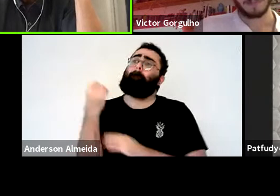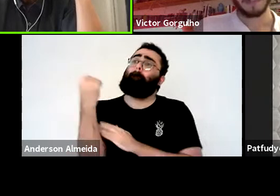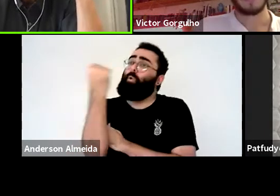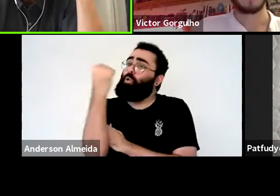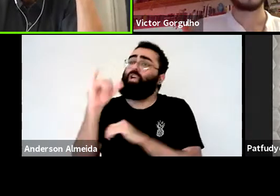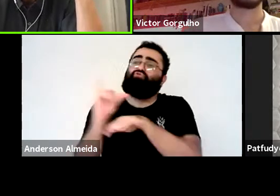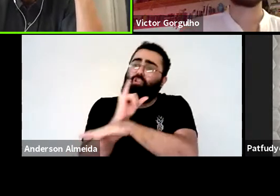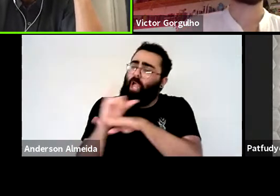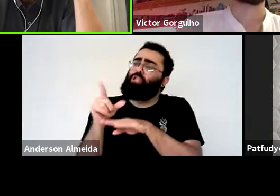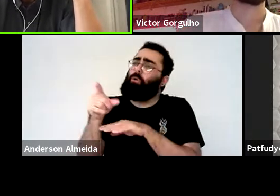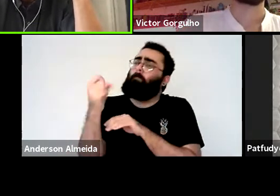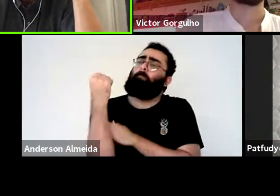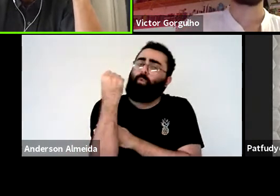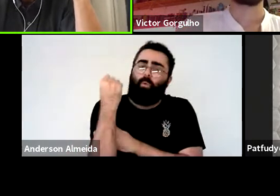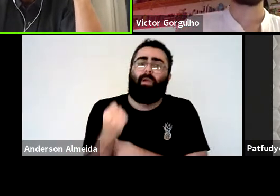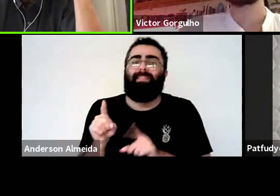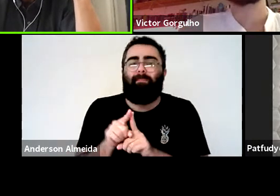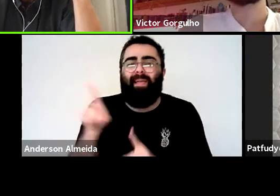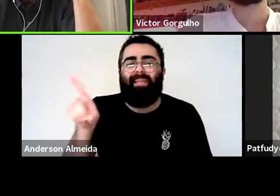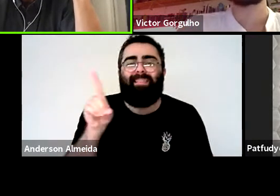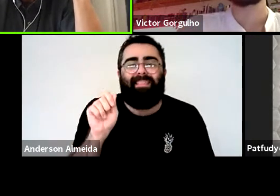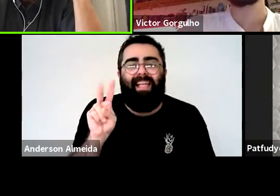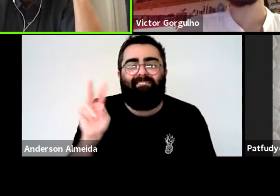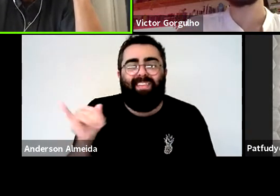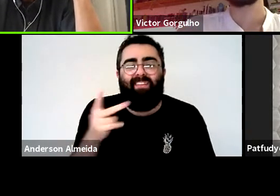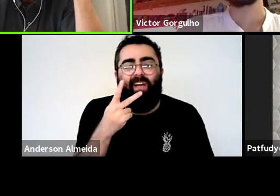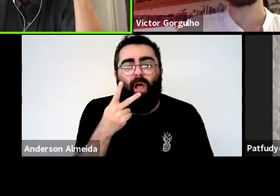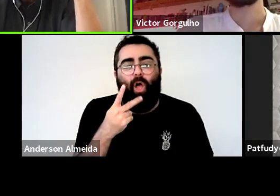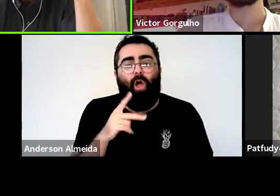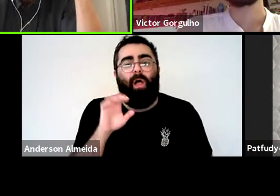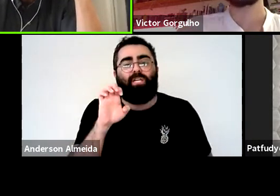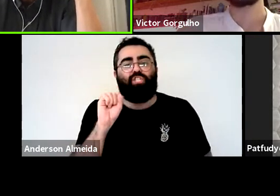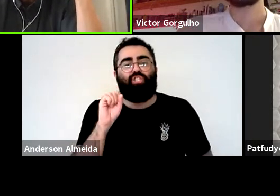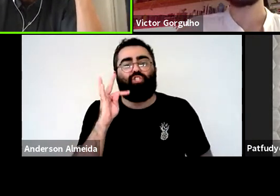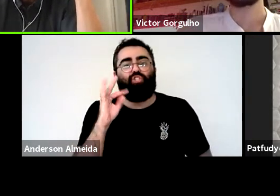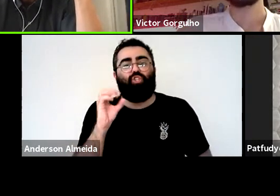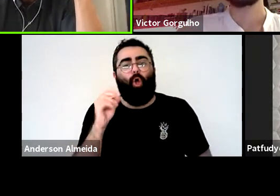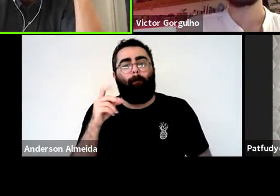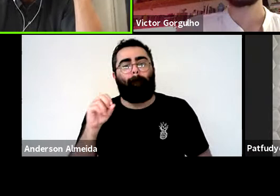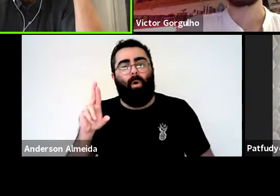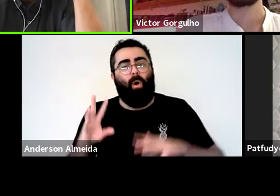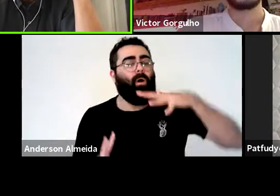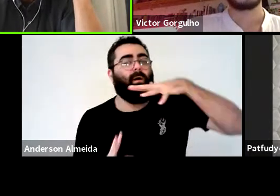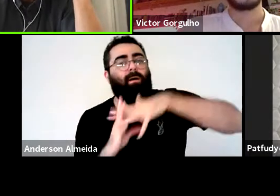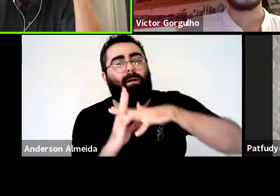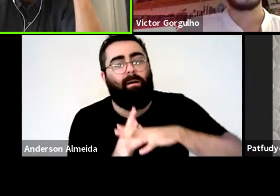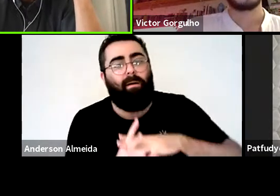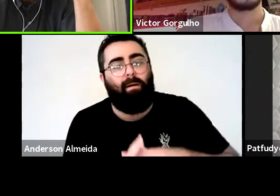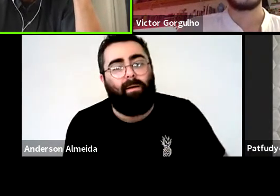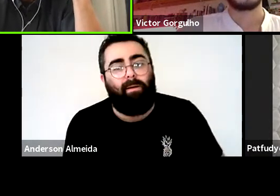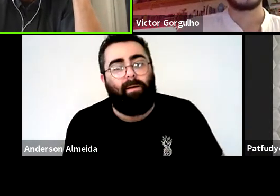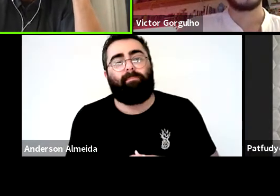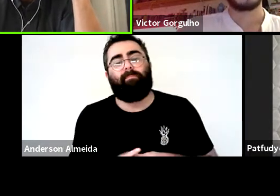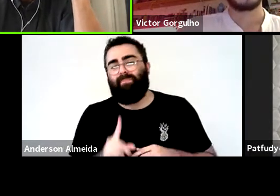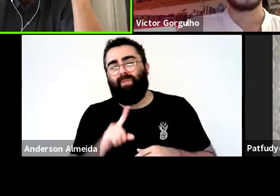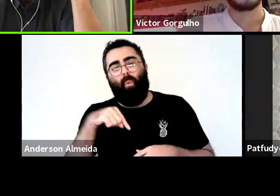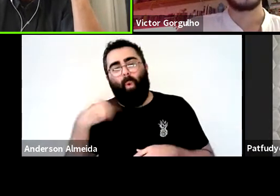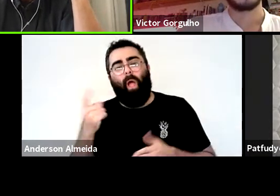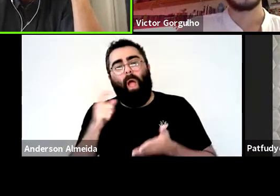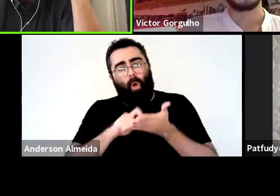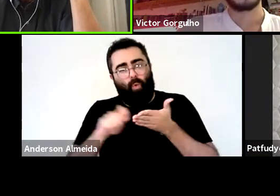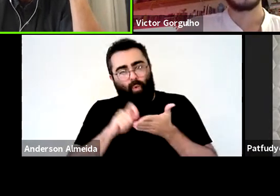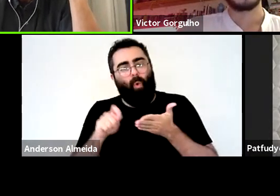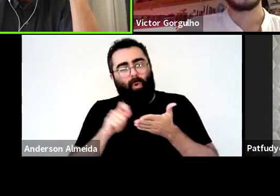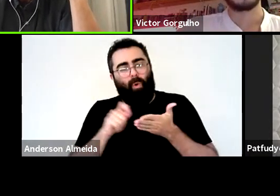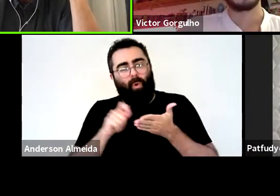fiquei pensando nessa expressão, David, de zona de desconforto. William Popel, que é um artista que eu gosto muito, performer, né?